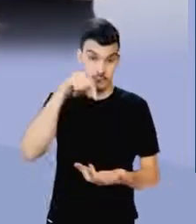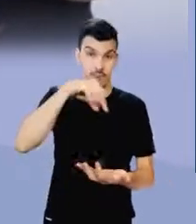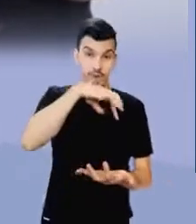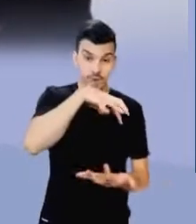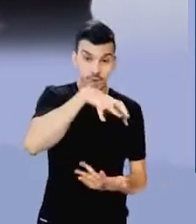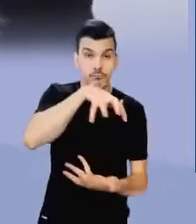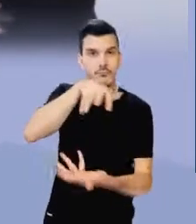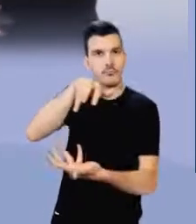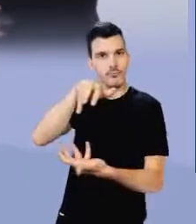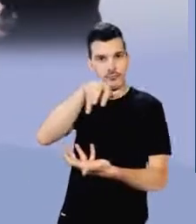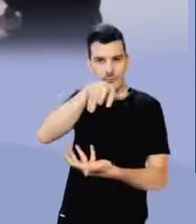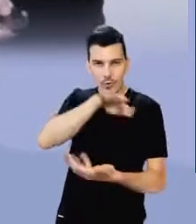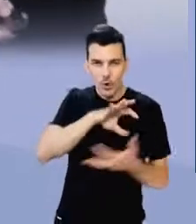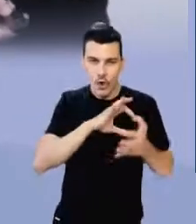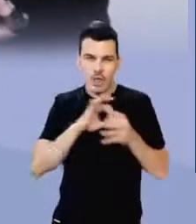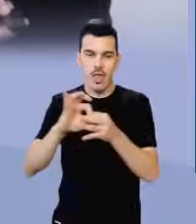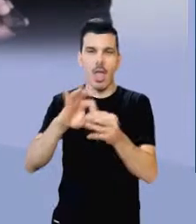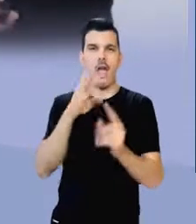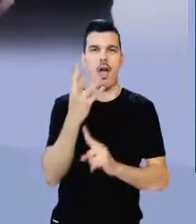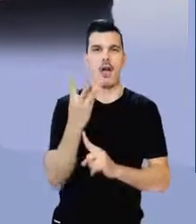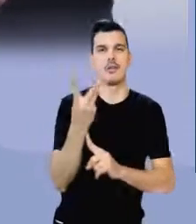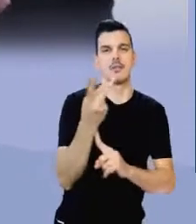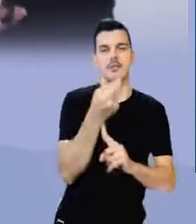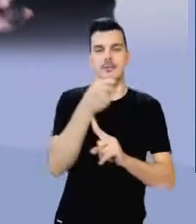mundo artístico,